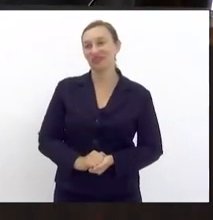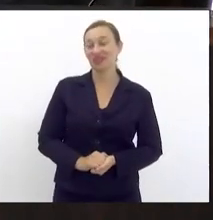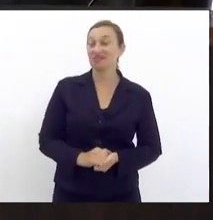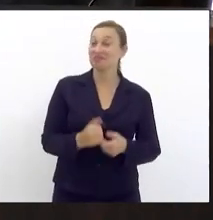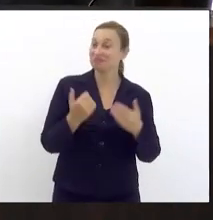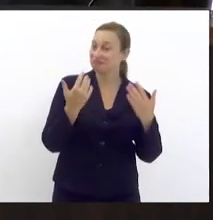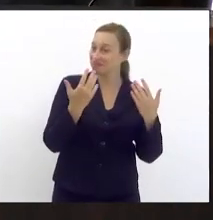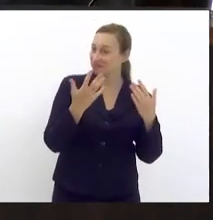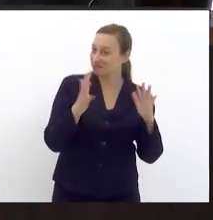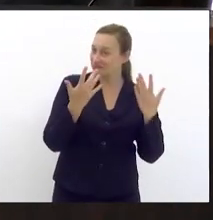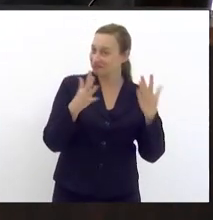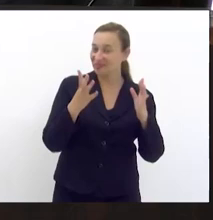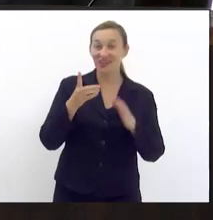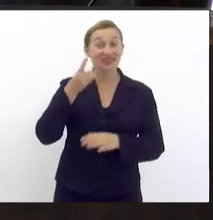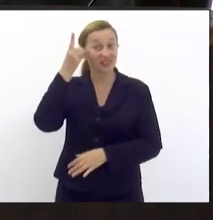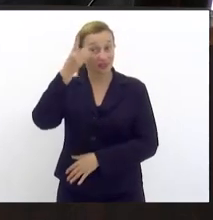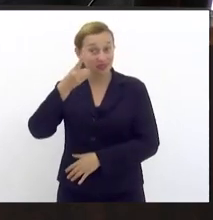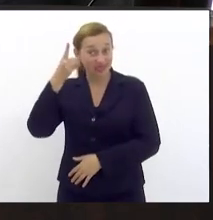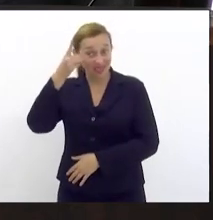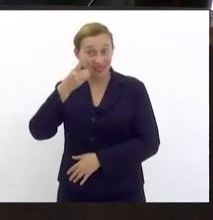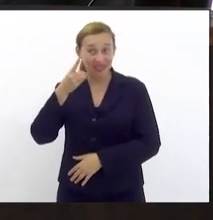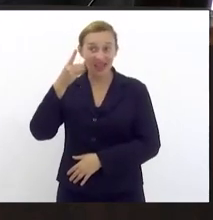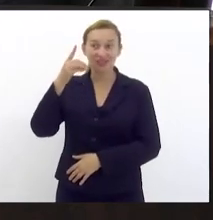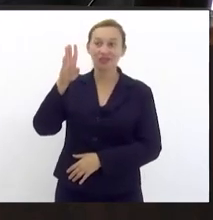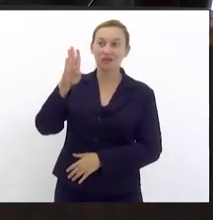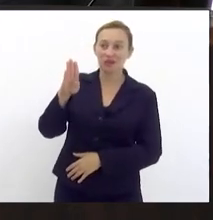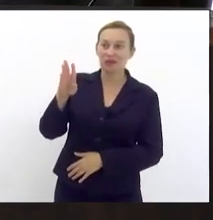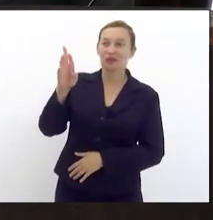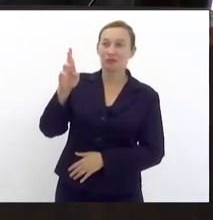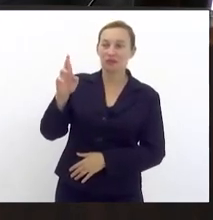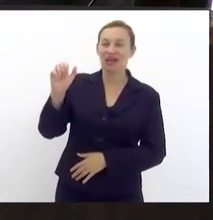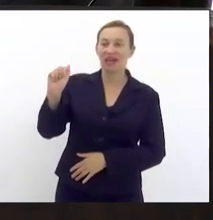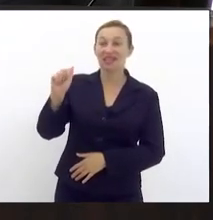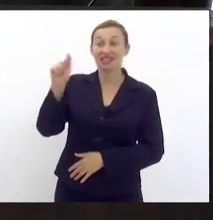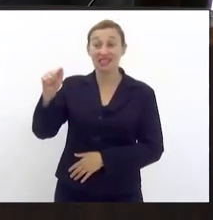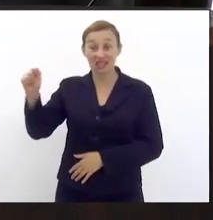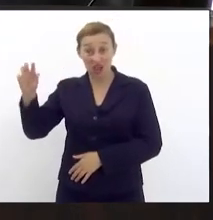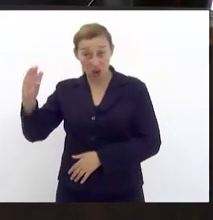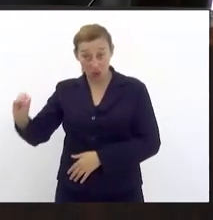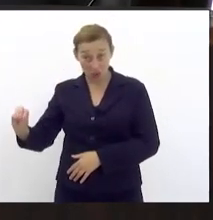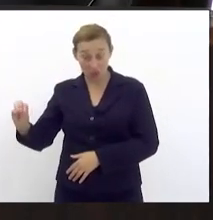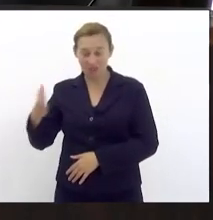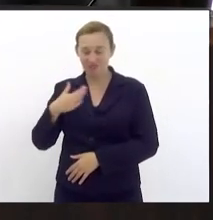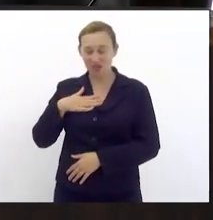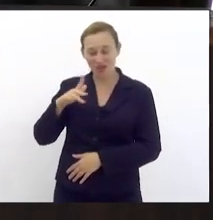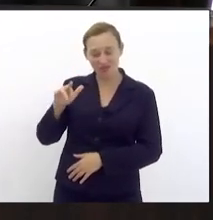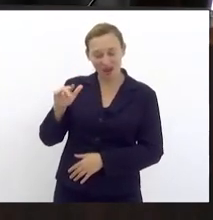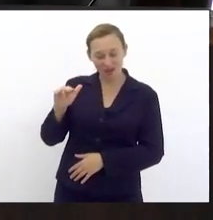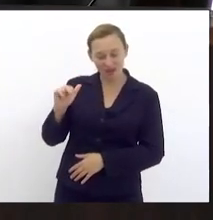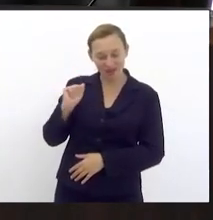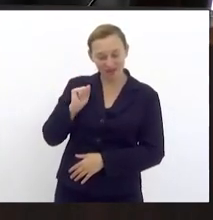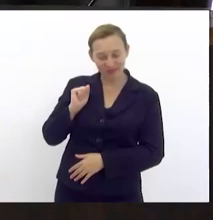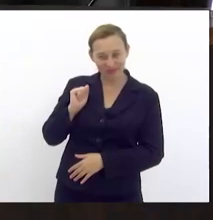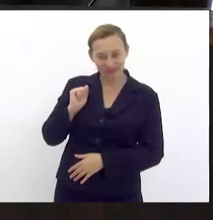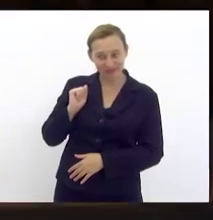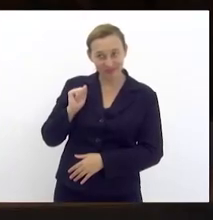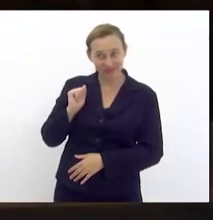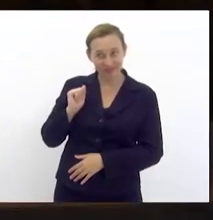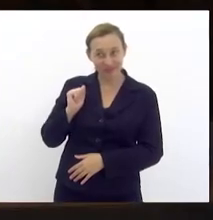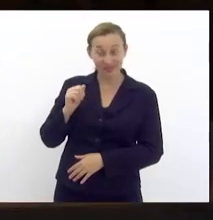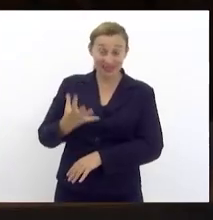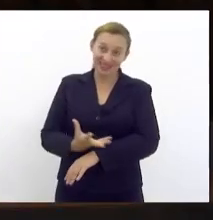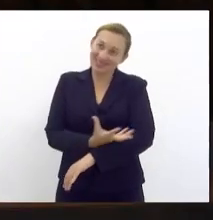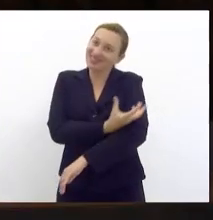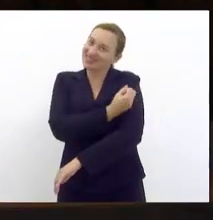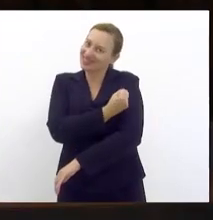Cumprimentar o deputado Brazão, que preside essa sessão, meu irmão, que quer me deixar aqui